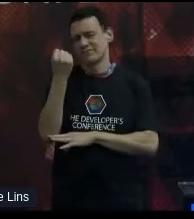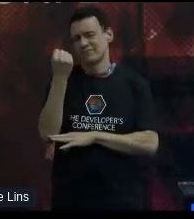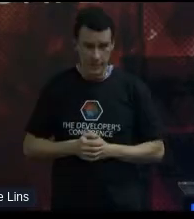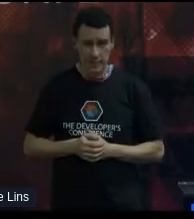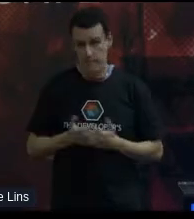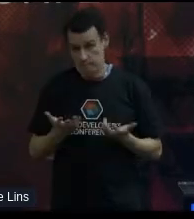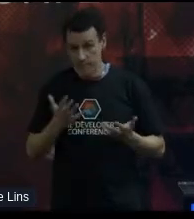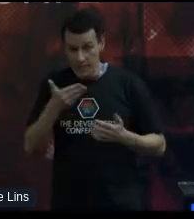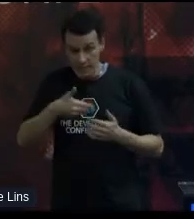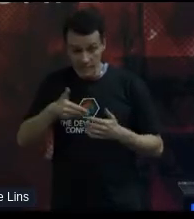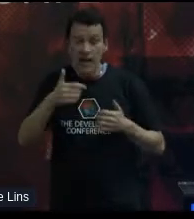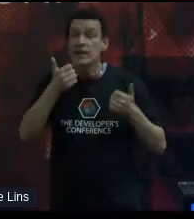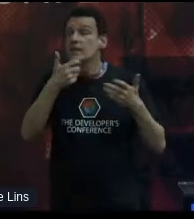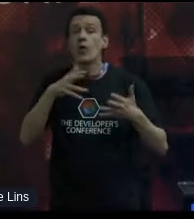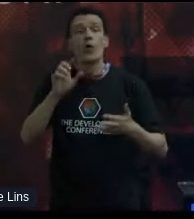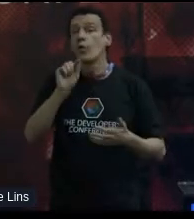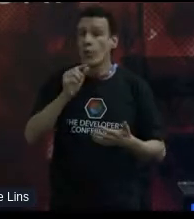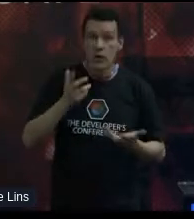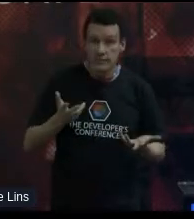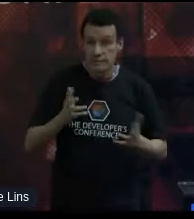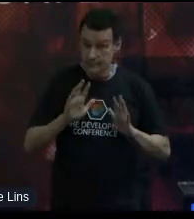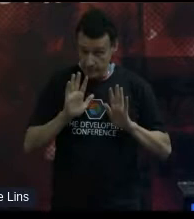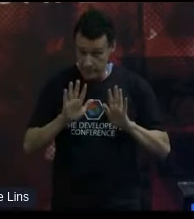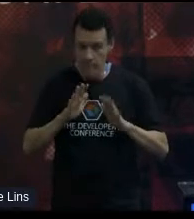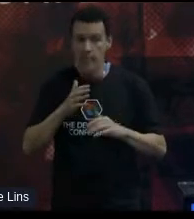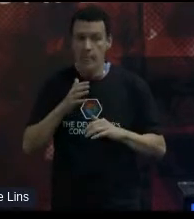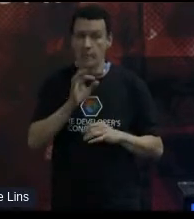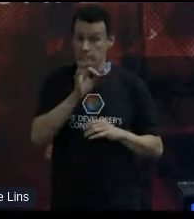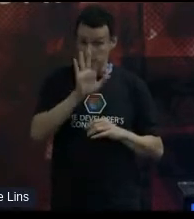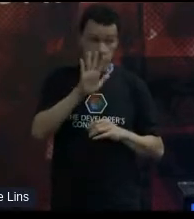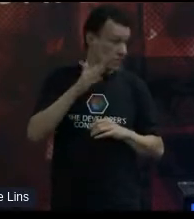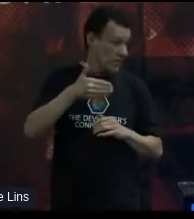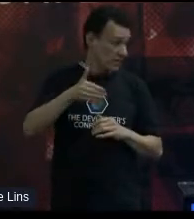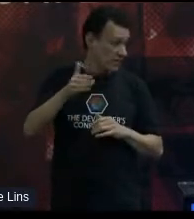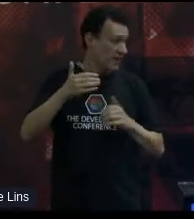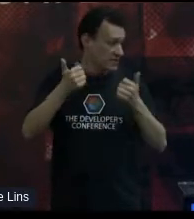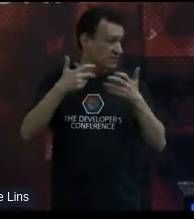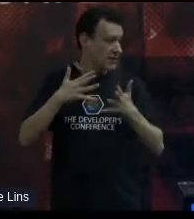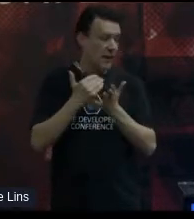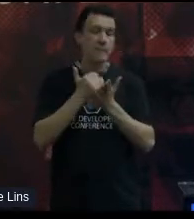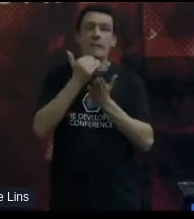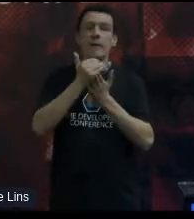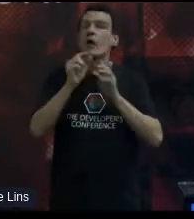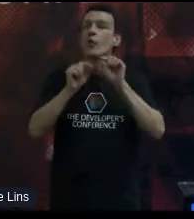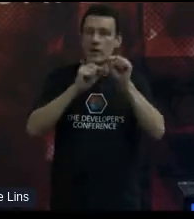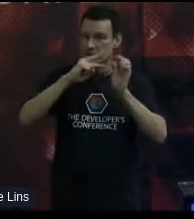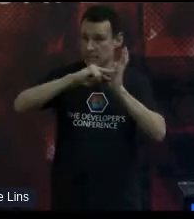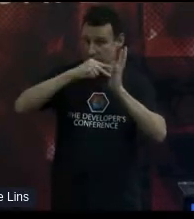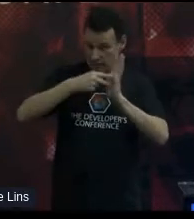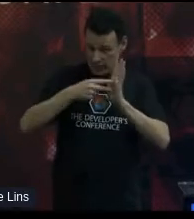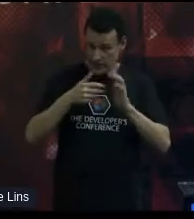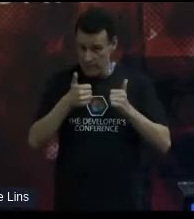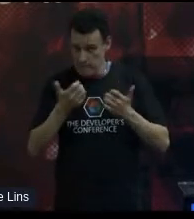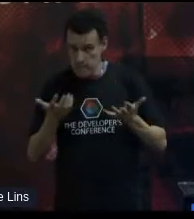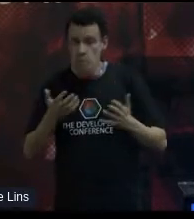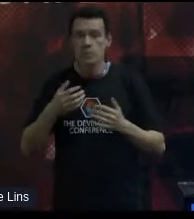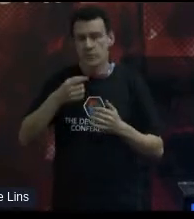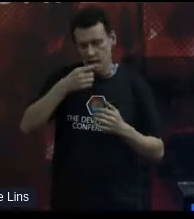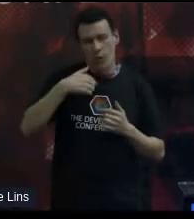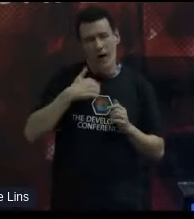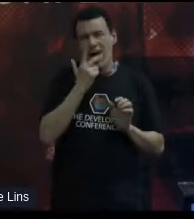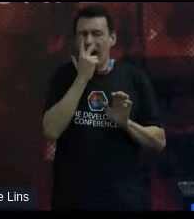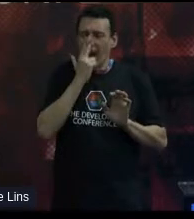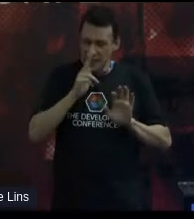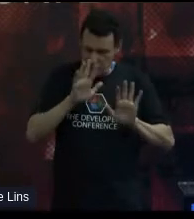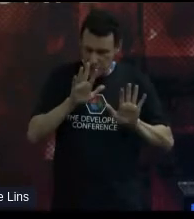né, Flavinho? Exatamente. Vamos detalhar um pouquinho mais para vocês o que a gente está querendo dizer aqui e acredito que vocês vão entender o cerne